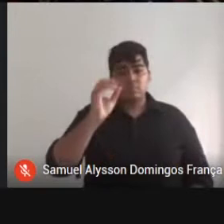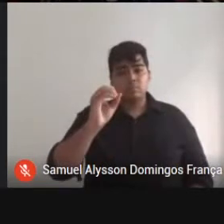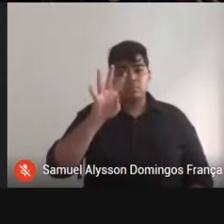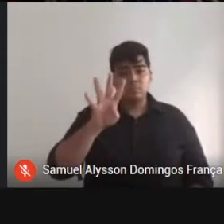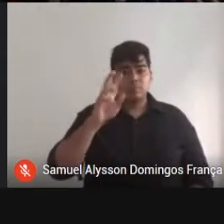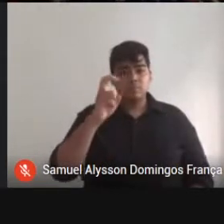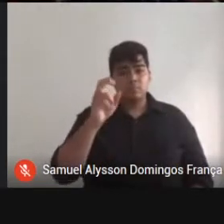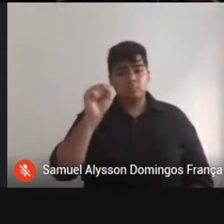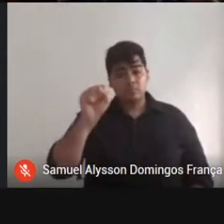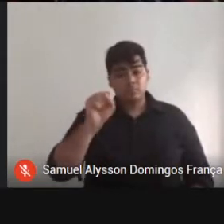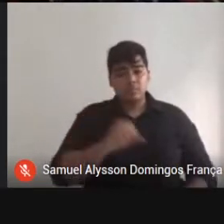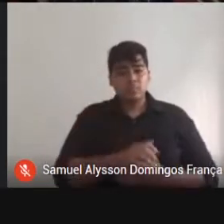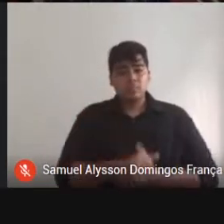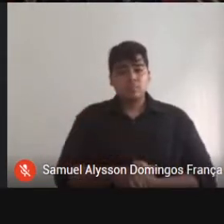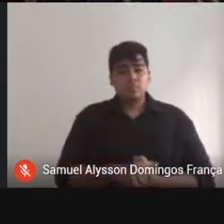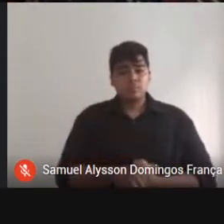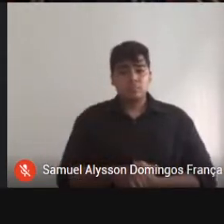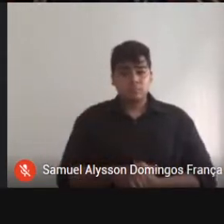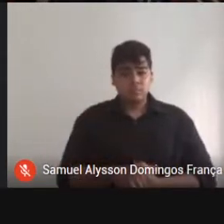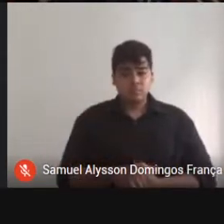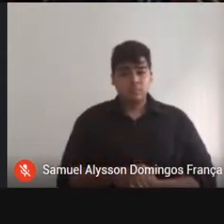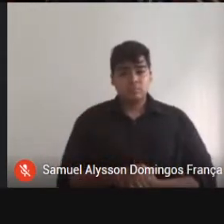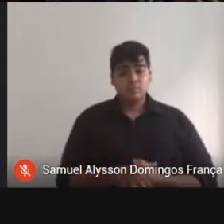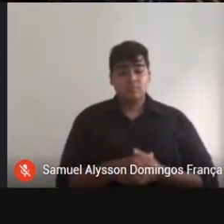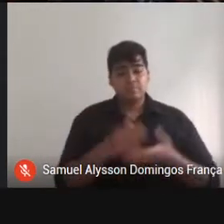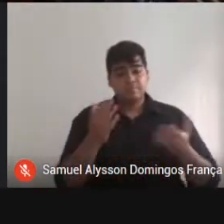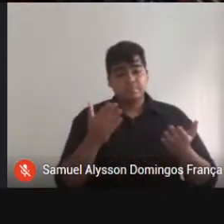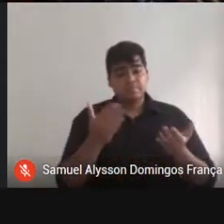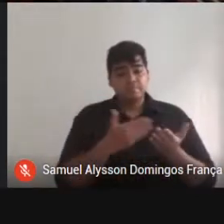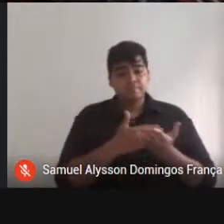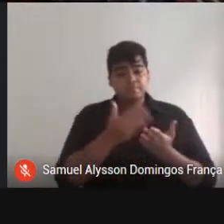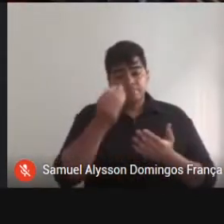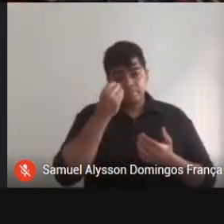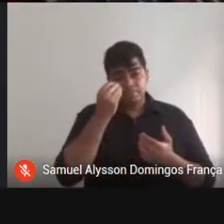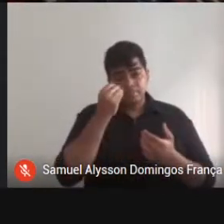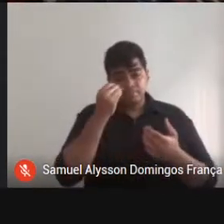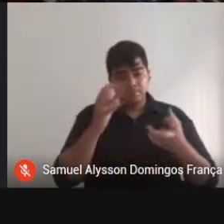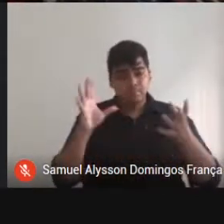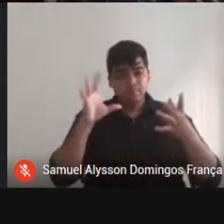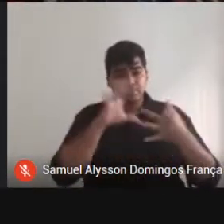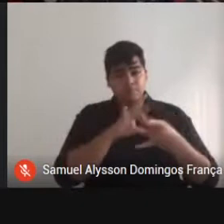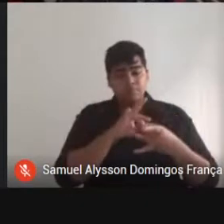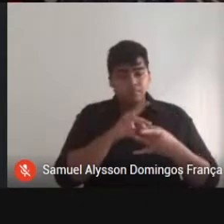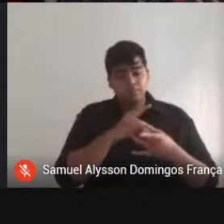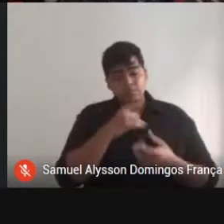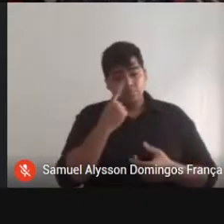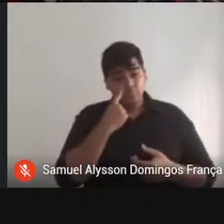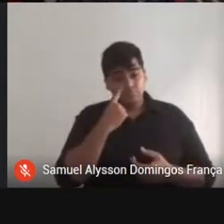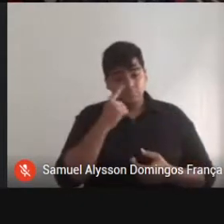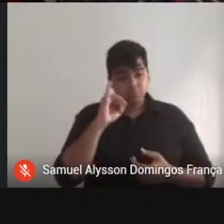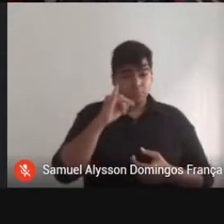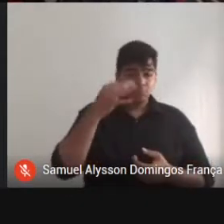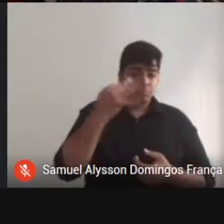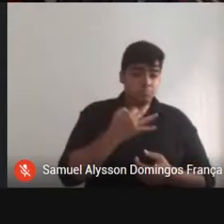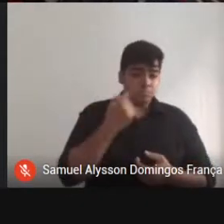430458, tá? Vamos, nesses momentos iniciais, tentar se conectar, ver se vai dar certo.